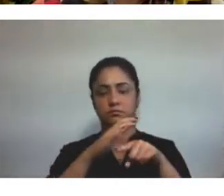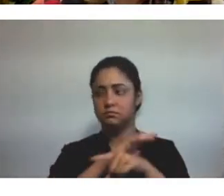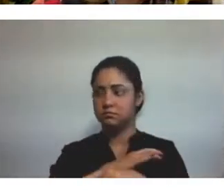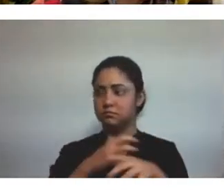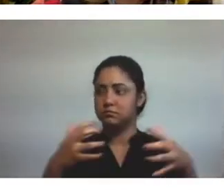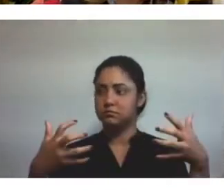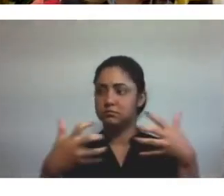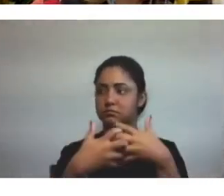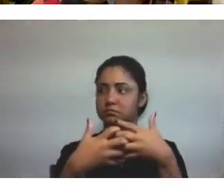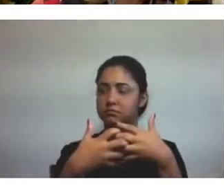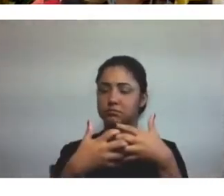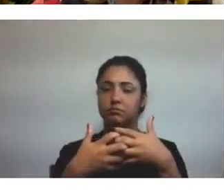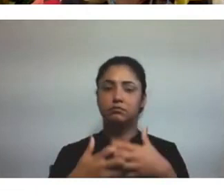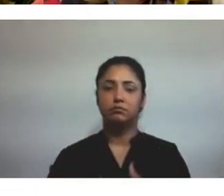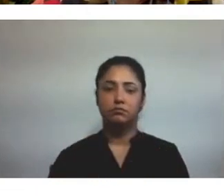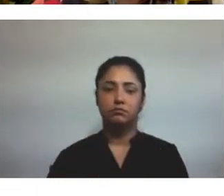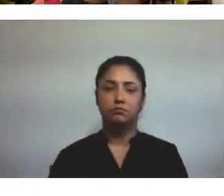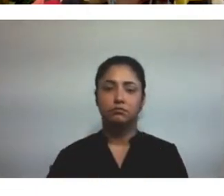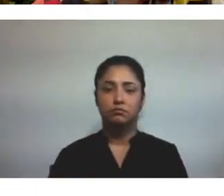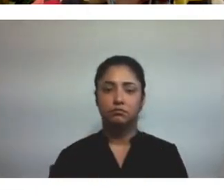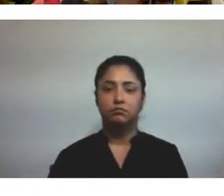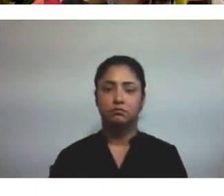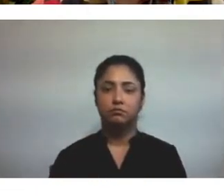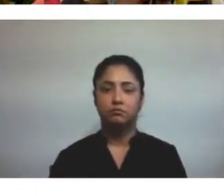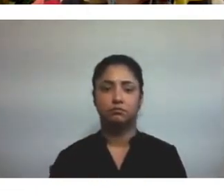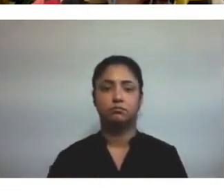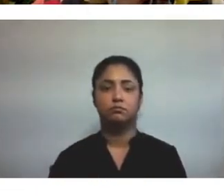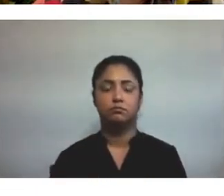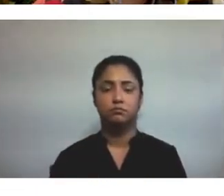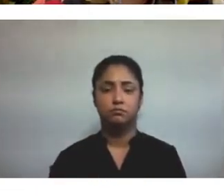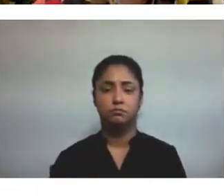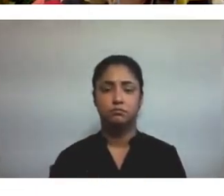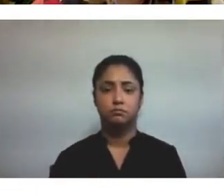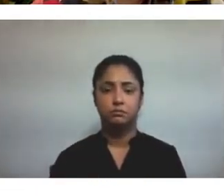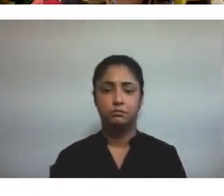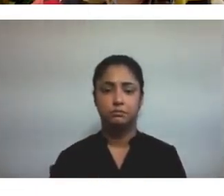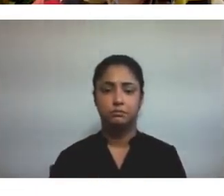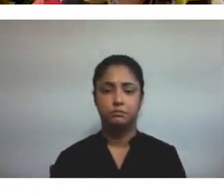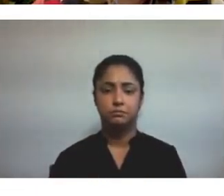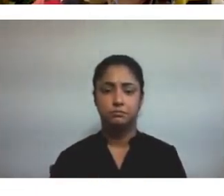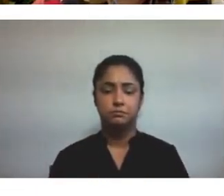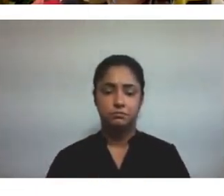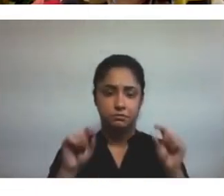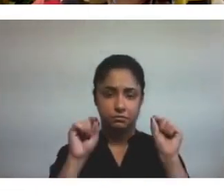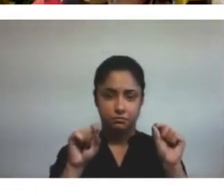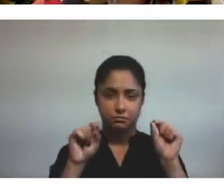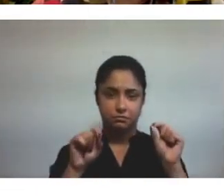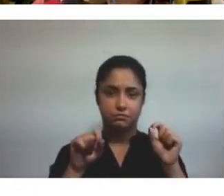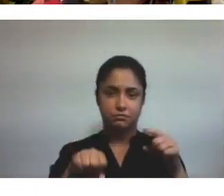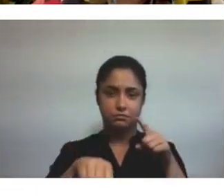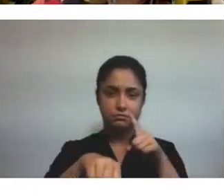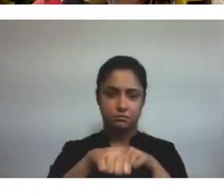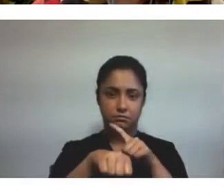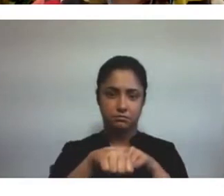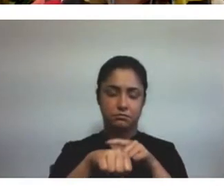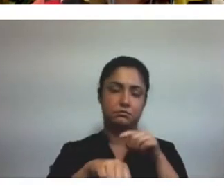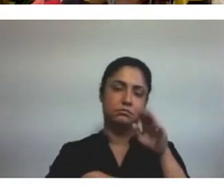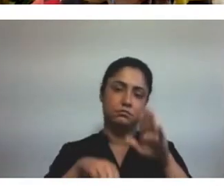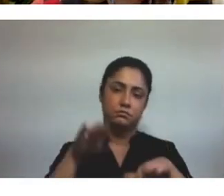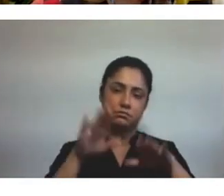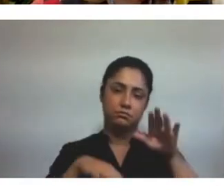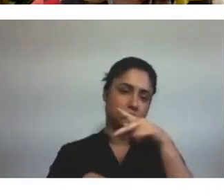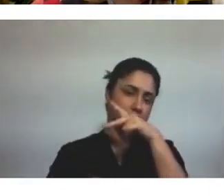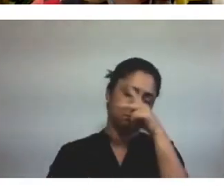complexidade. E é uma situação em que esses pacientes, muitas vezes eles nascem no